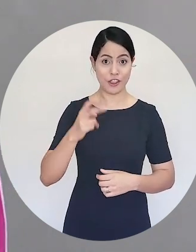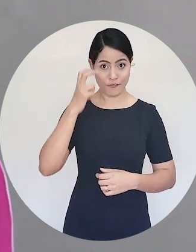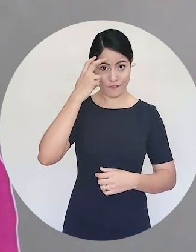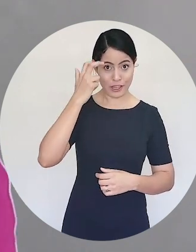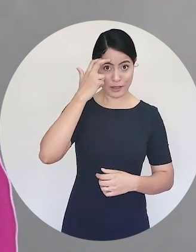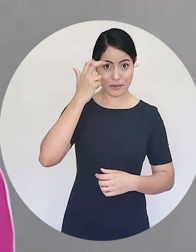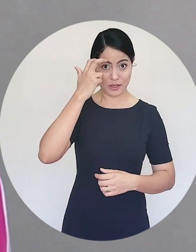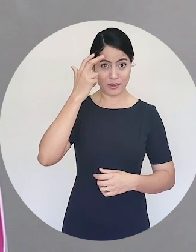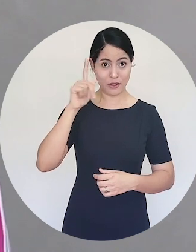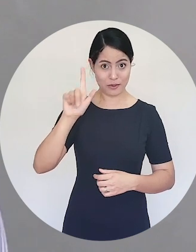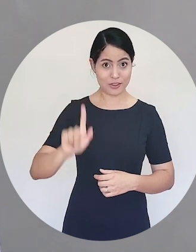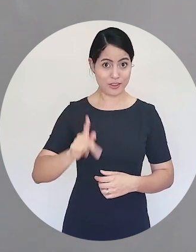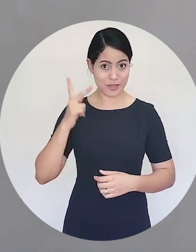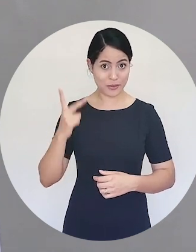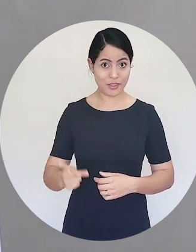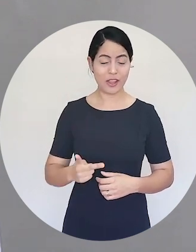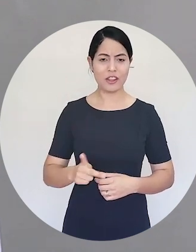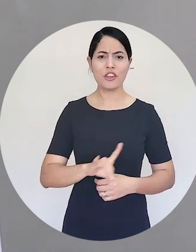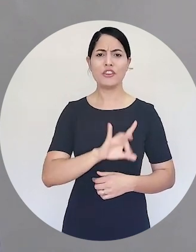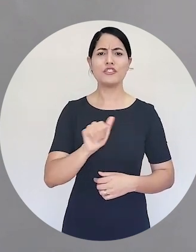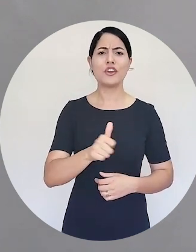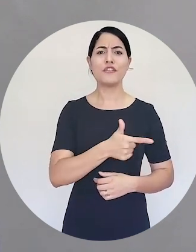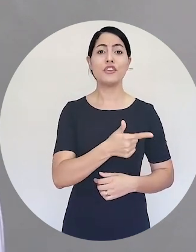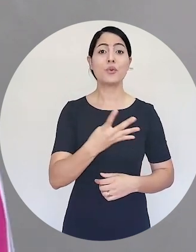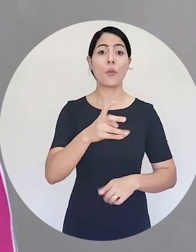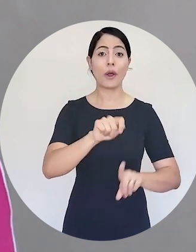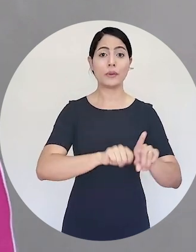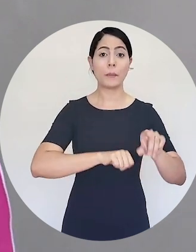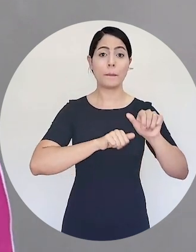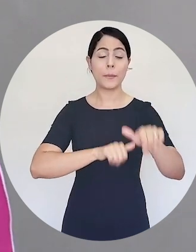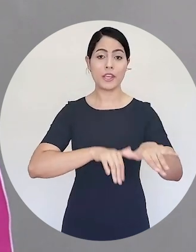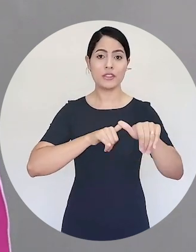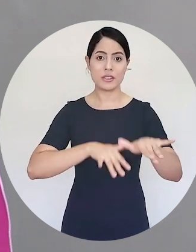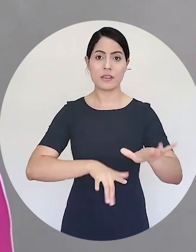no dia 24 de setembro de 2019,